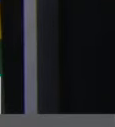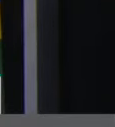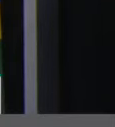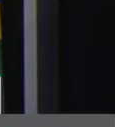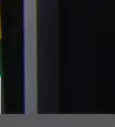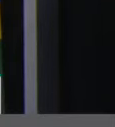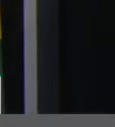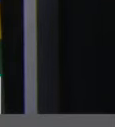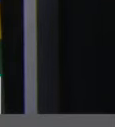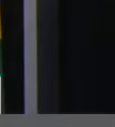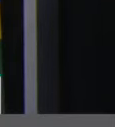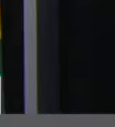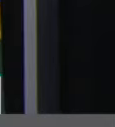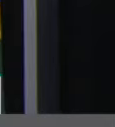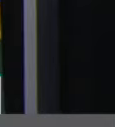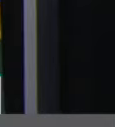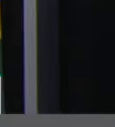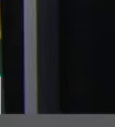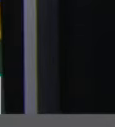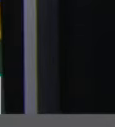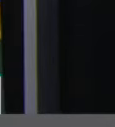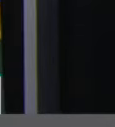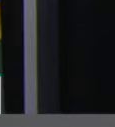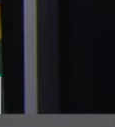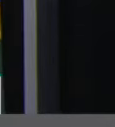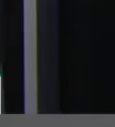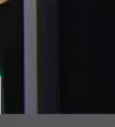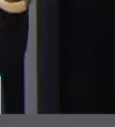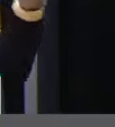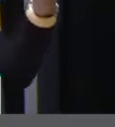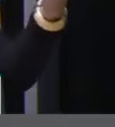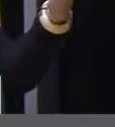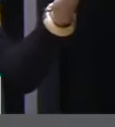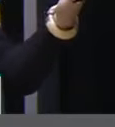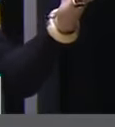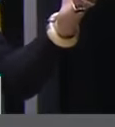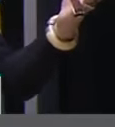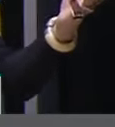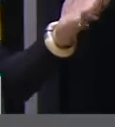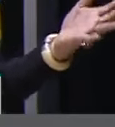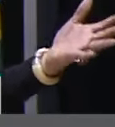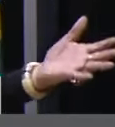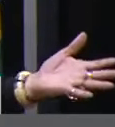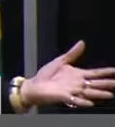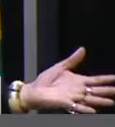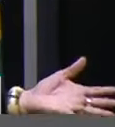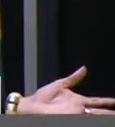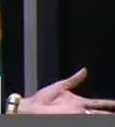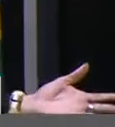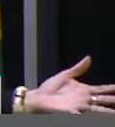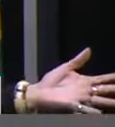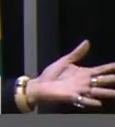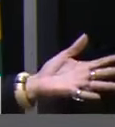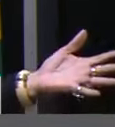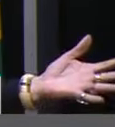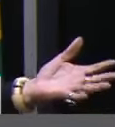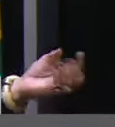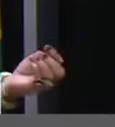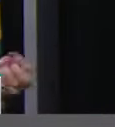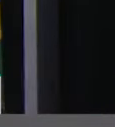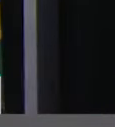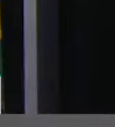Non, je ne regrette rien. Ni le bien qu'on m'a